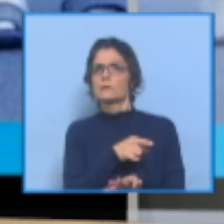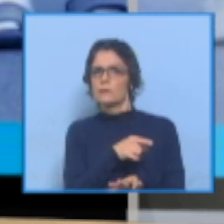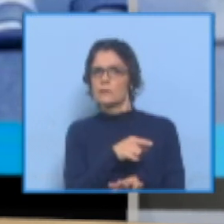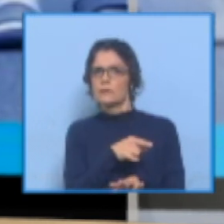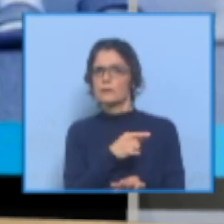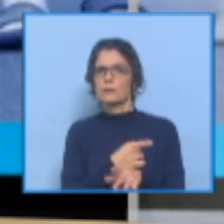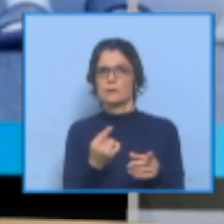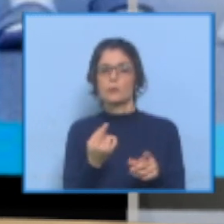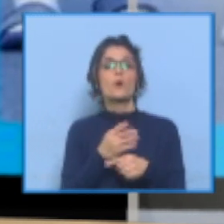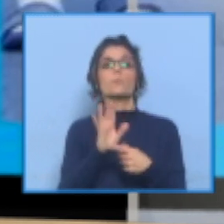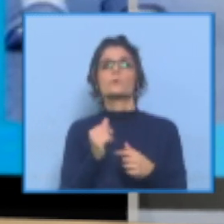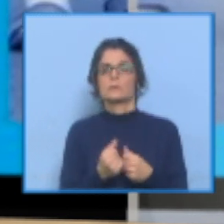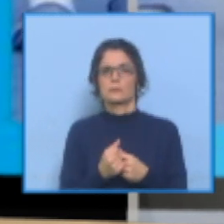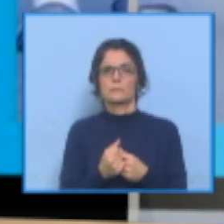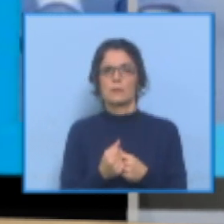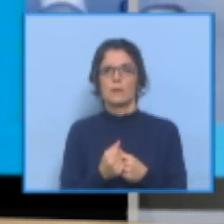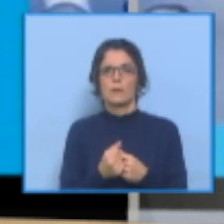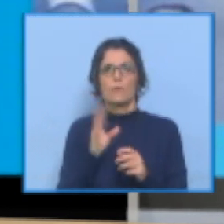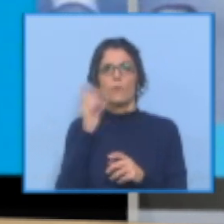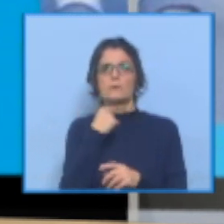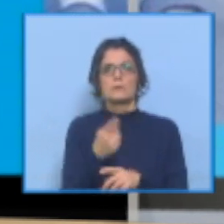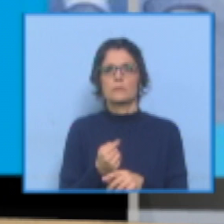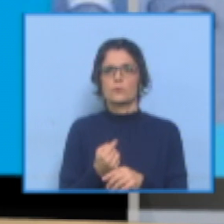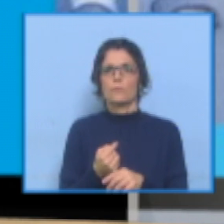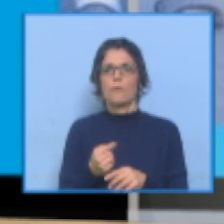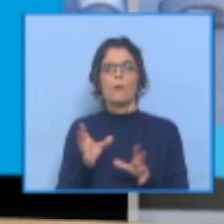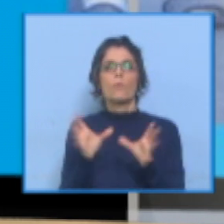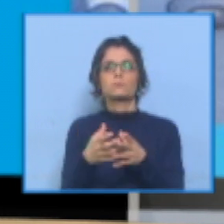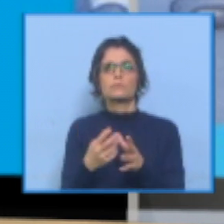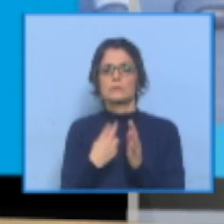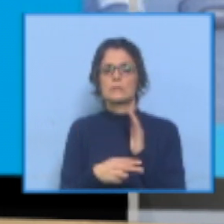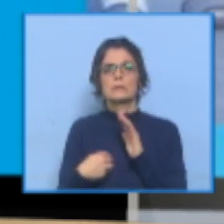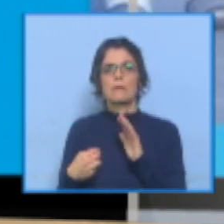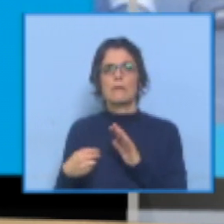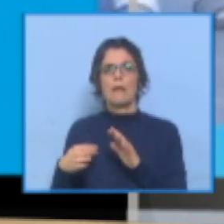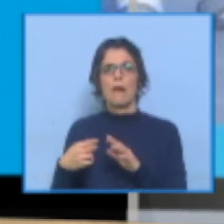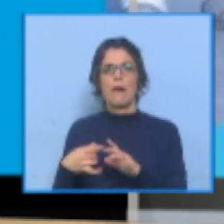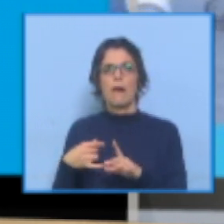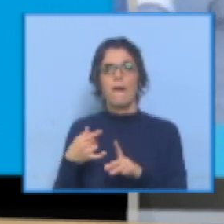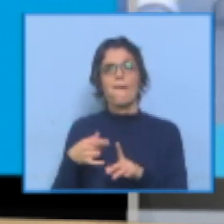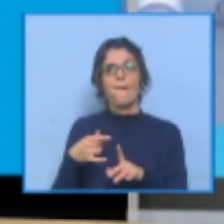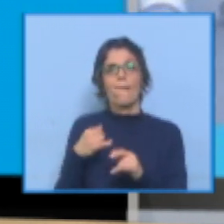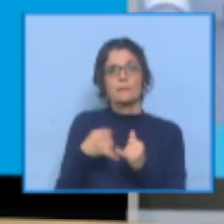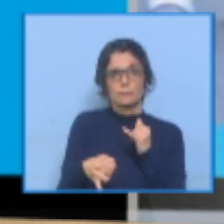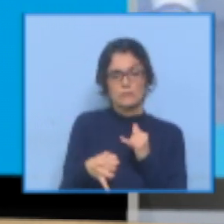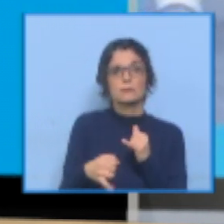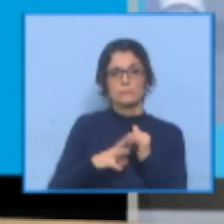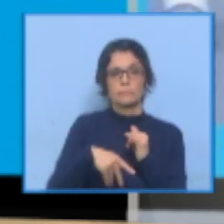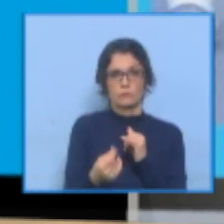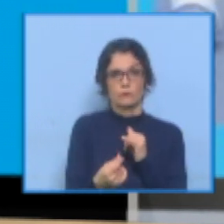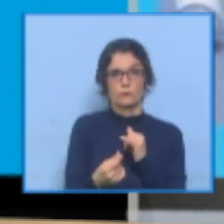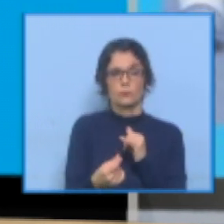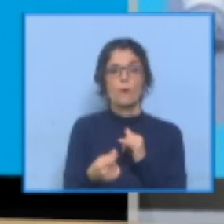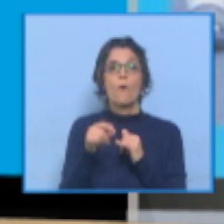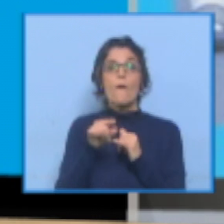exemplo, de que a comunidade cristã é mais perseguida no mundo, de que há, de facto, esta degradação da liberdade religiosa no mundo e, portanto, isto é muito importante e,